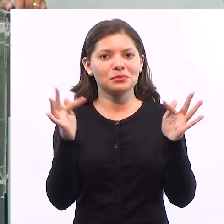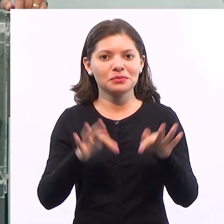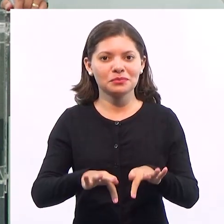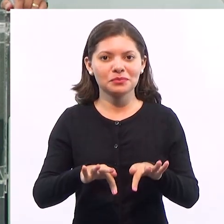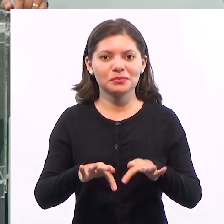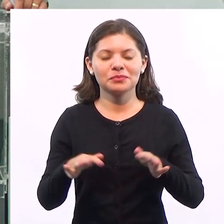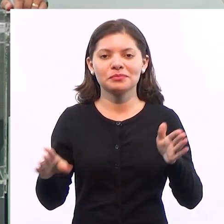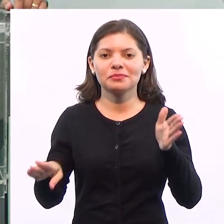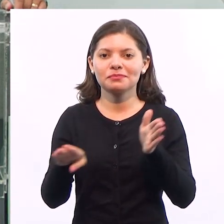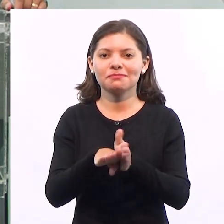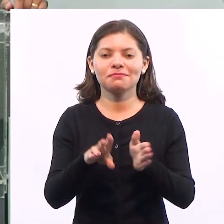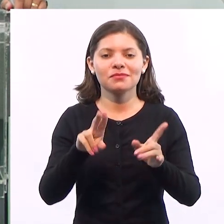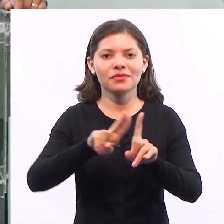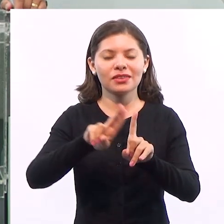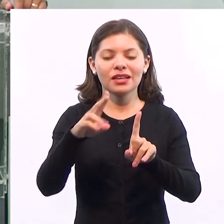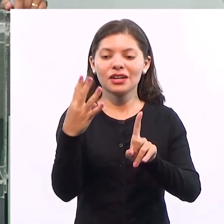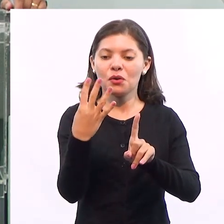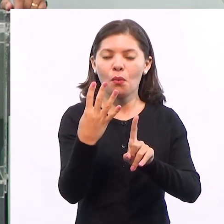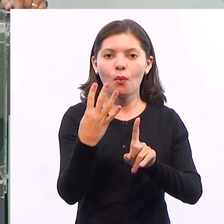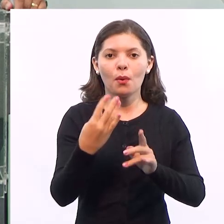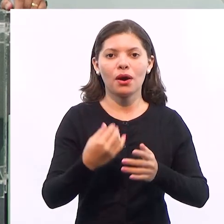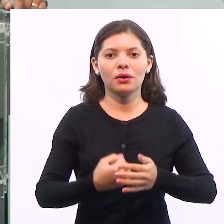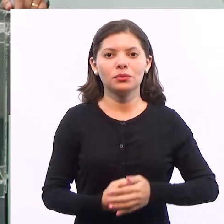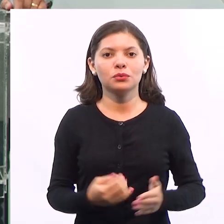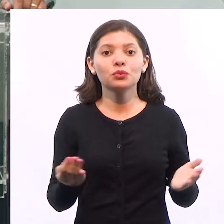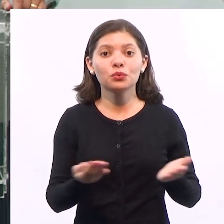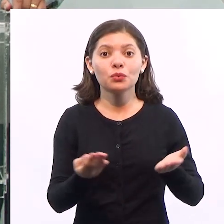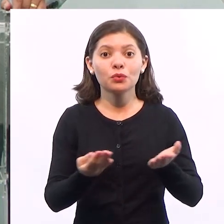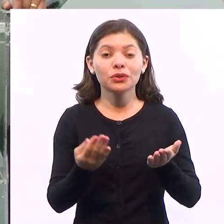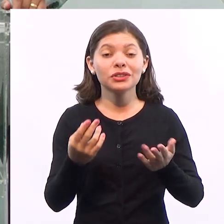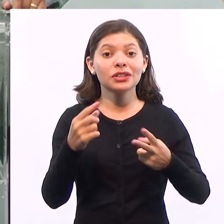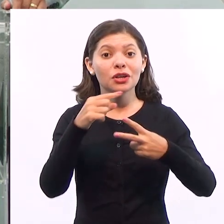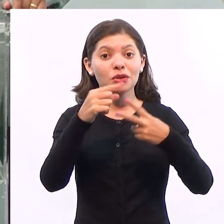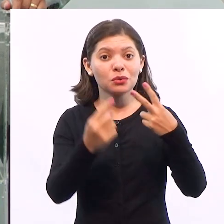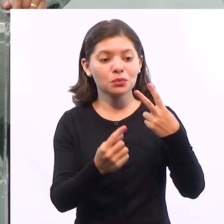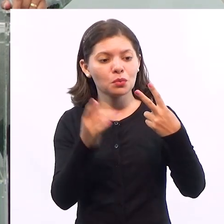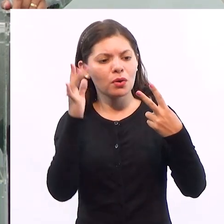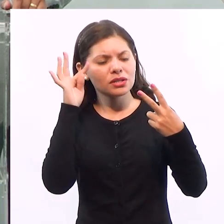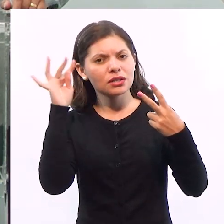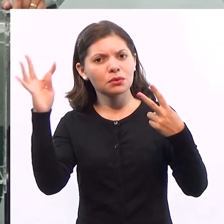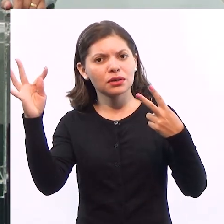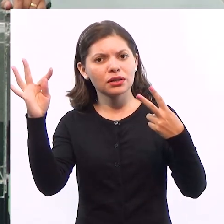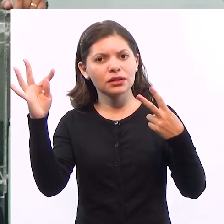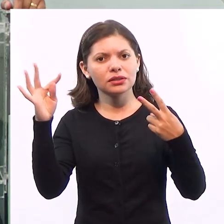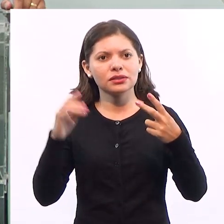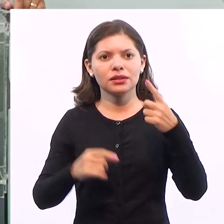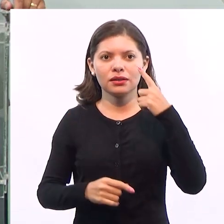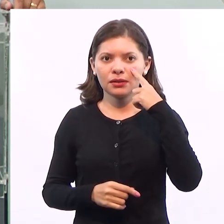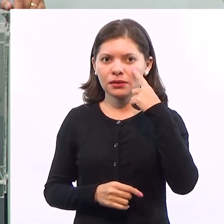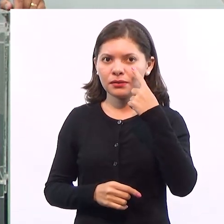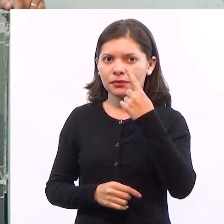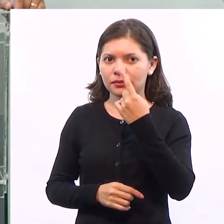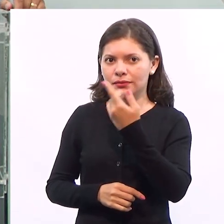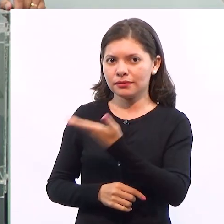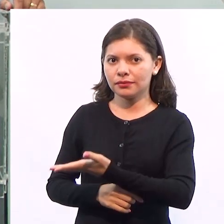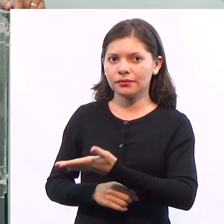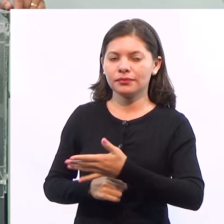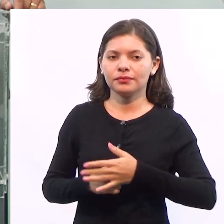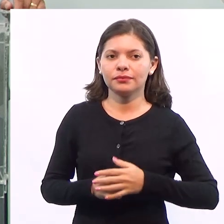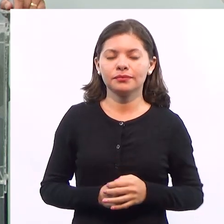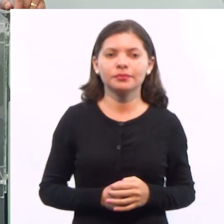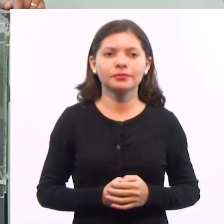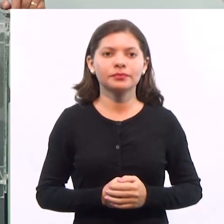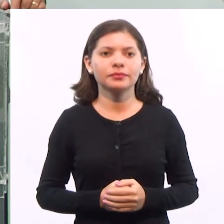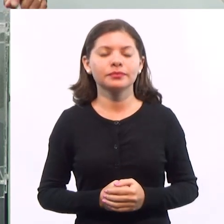chegamos aqui, unidade 4, e hoje nós vamos falar das 2 teorias, ó, contingencial e teoria do